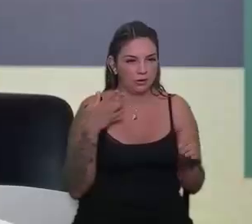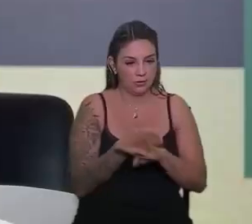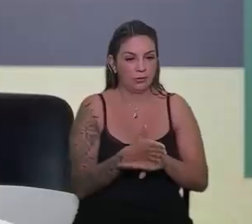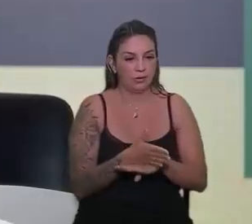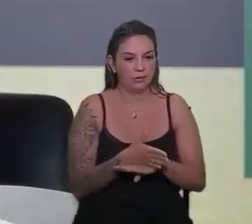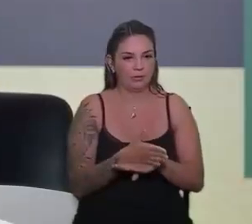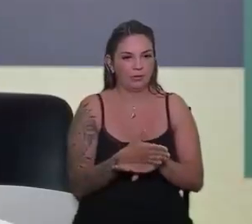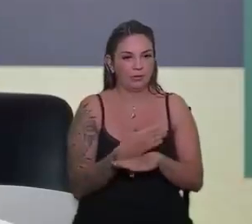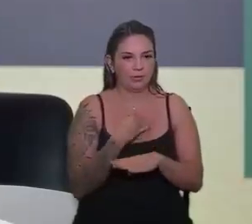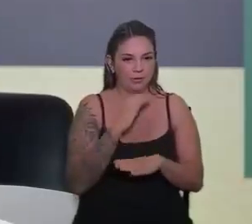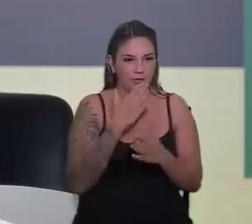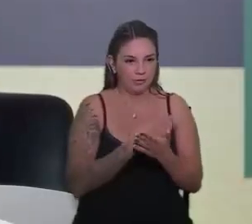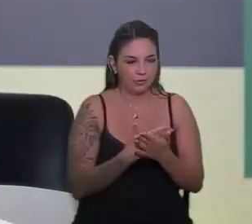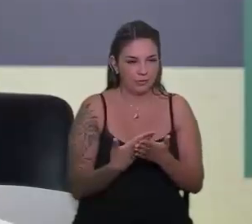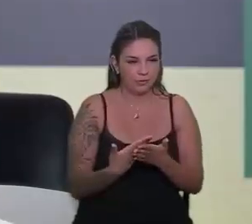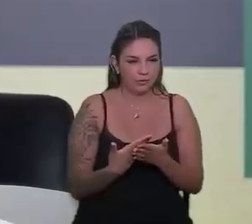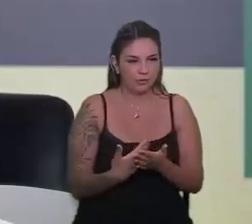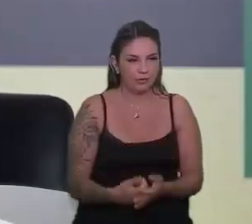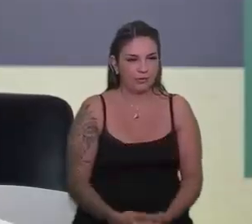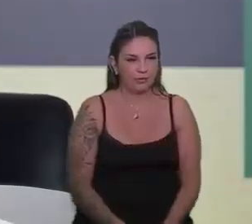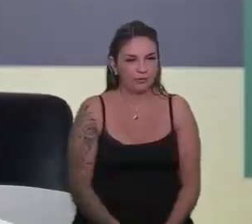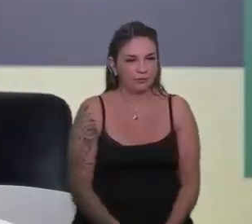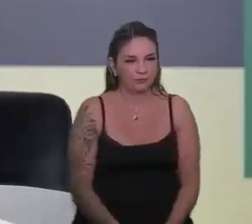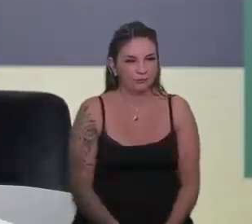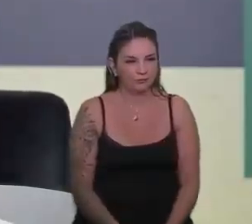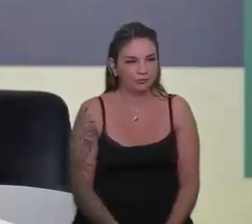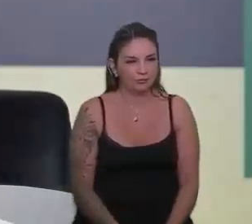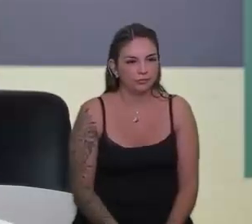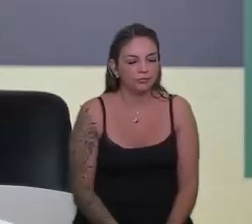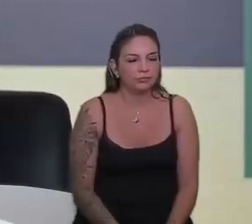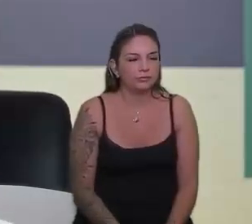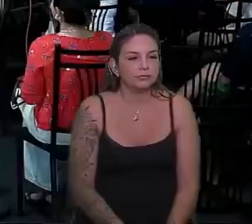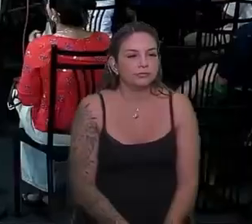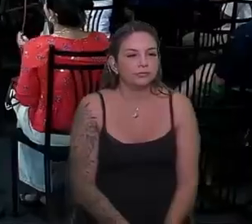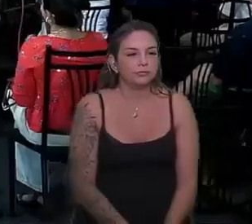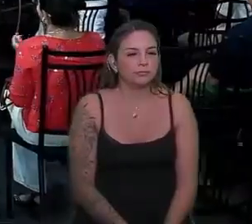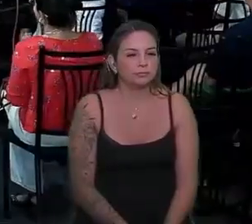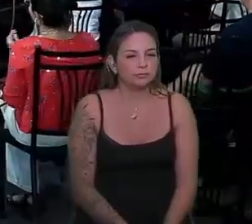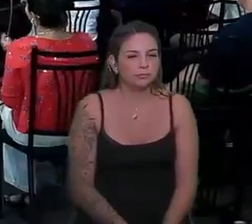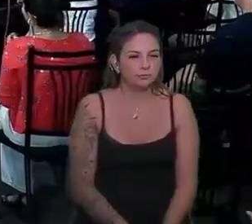as coisas. Eu vou começar do começo.